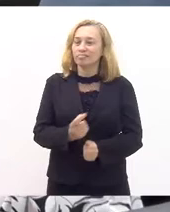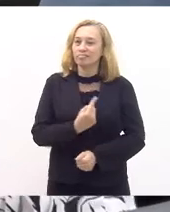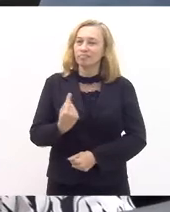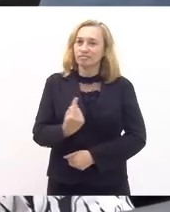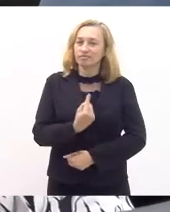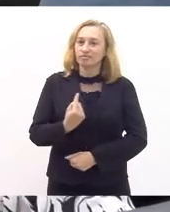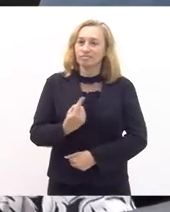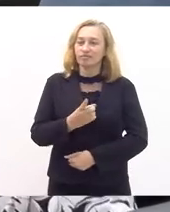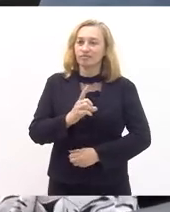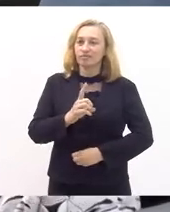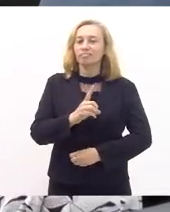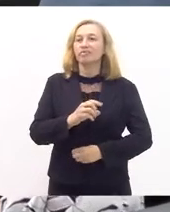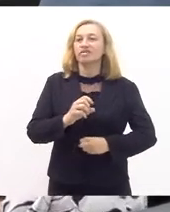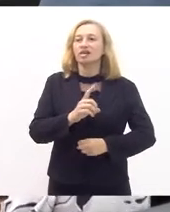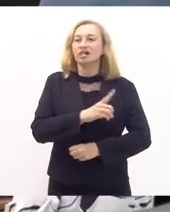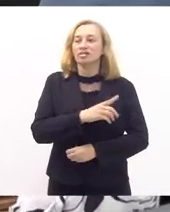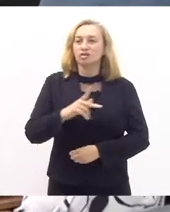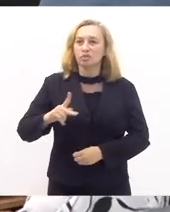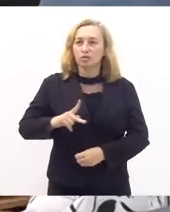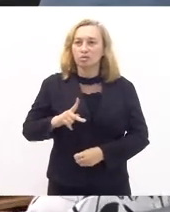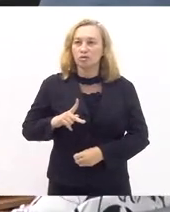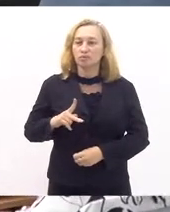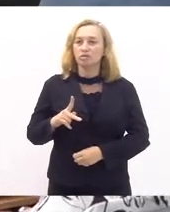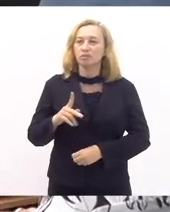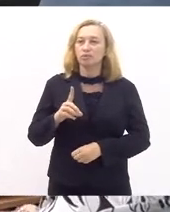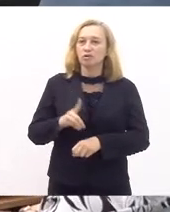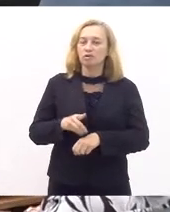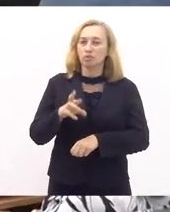nosso defensor público geral, doutor Rodrigo Pacheco.